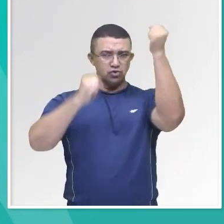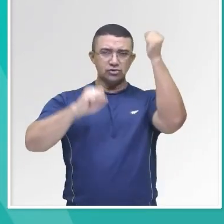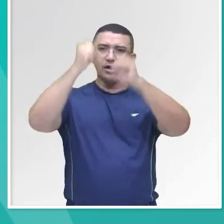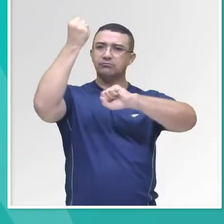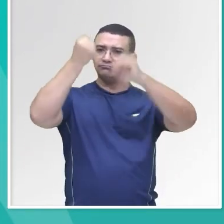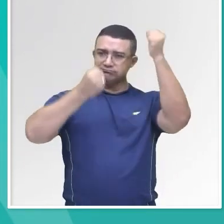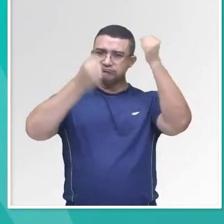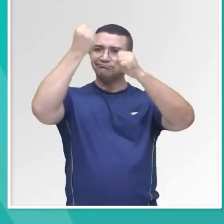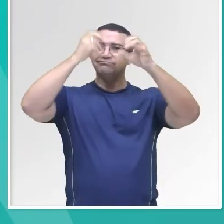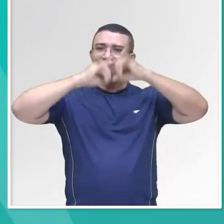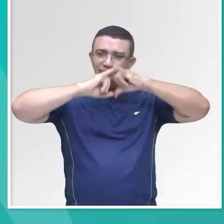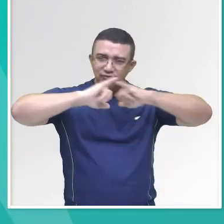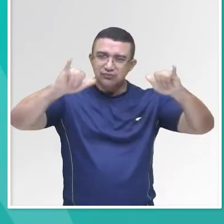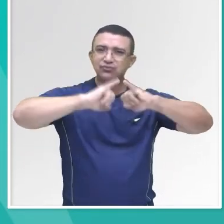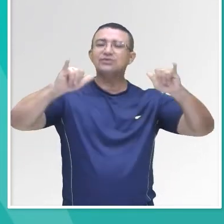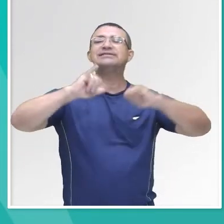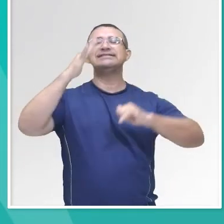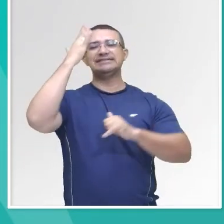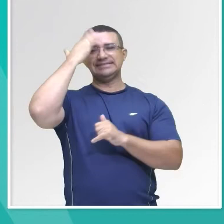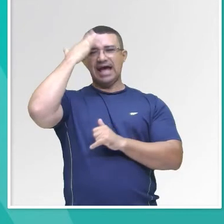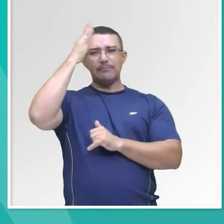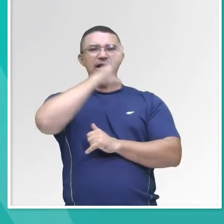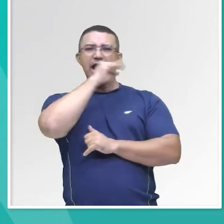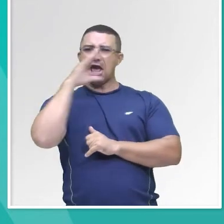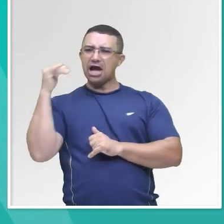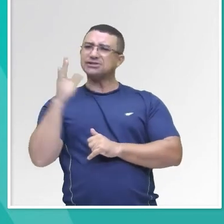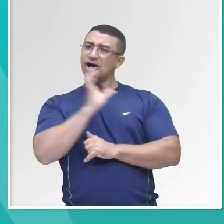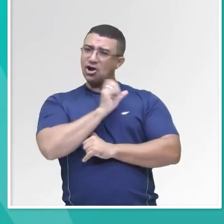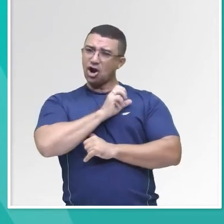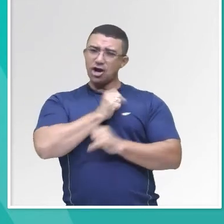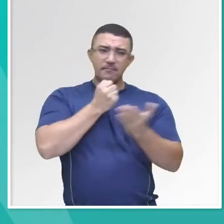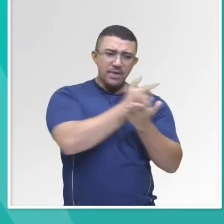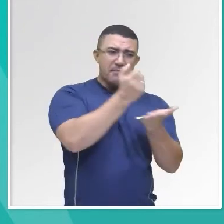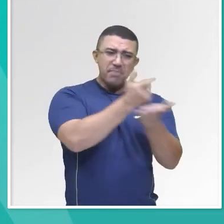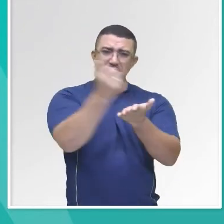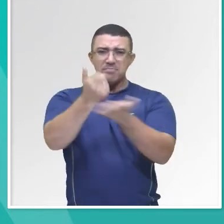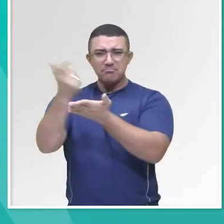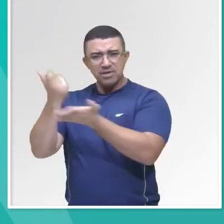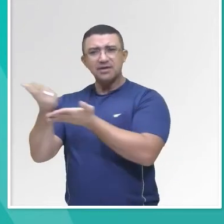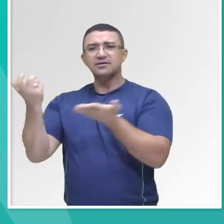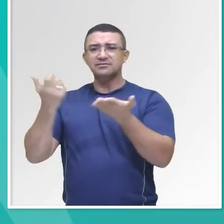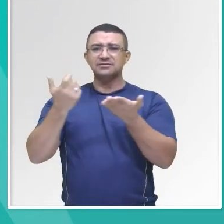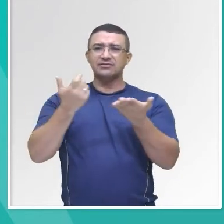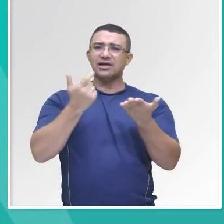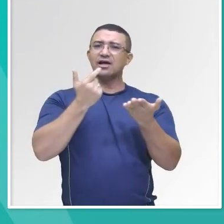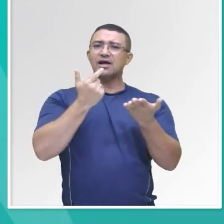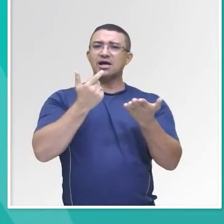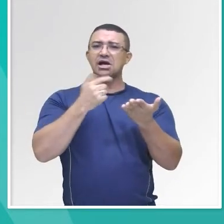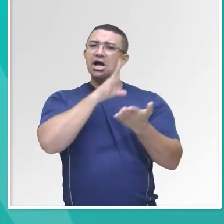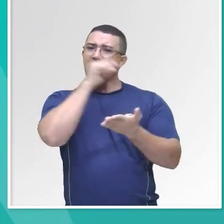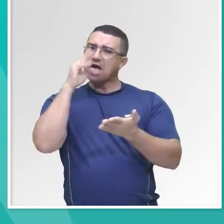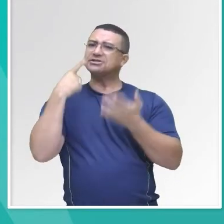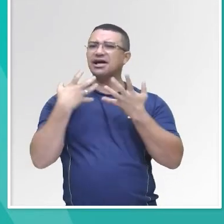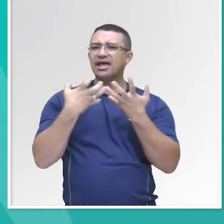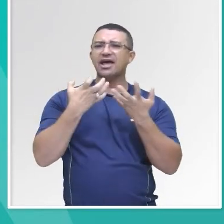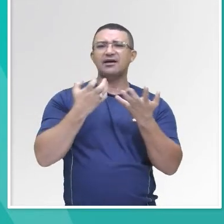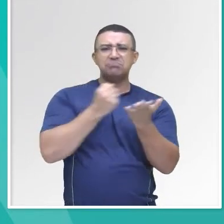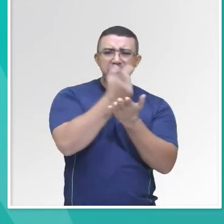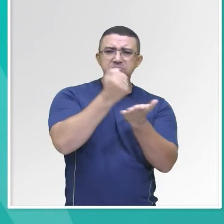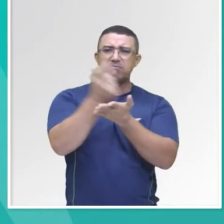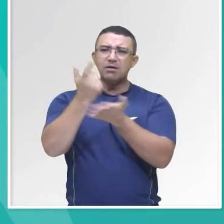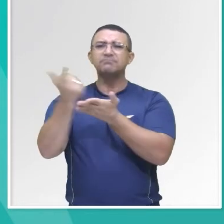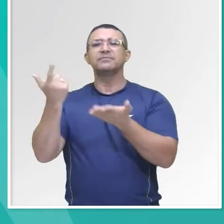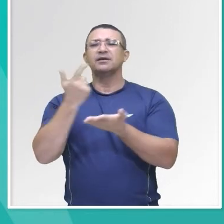que o mercado infantil fatura muito, vendendo alimentos e brinquedos, Ele já vai começando a mencionar